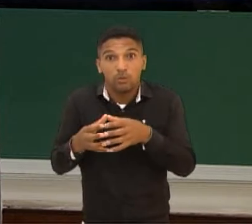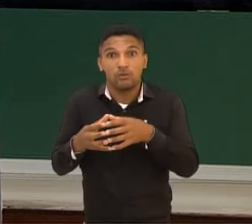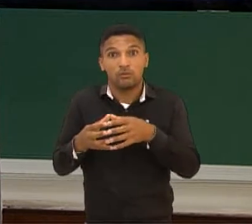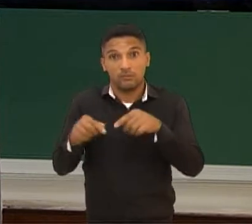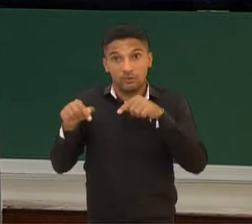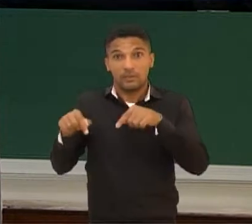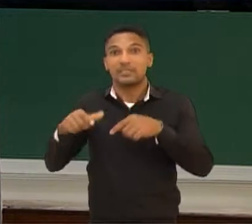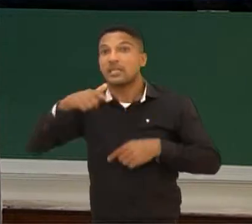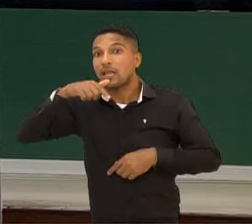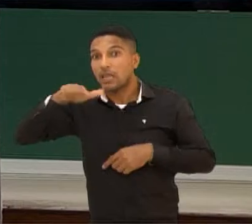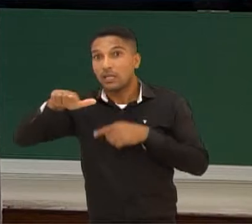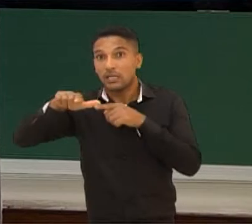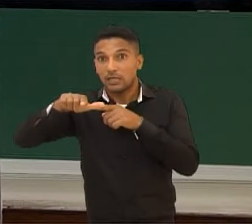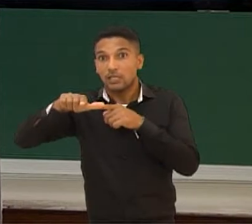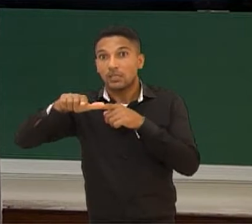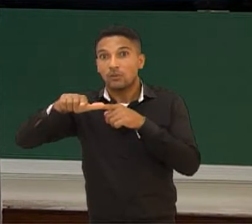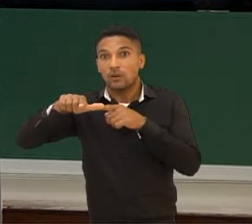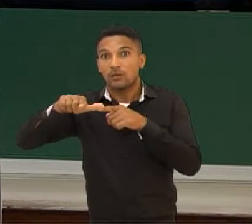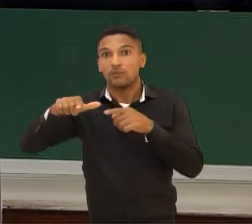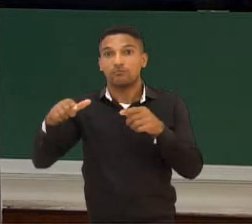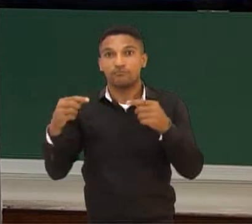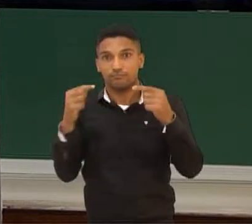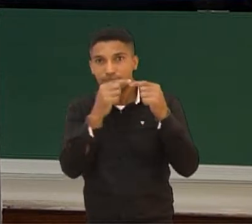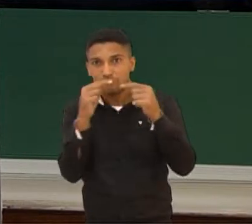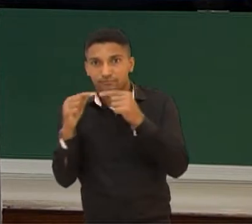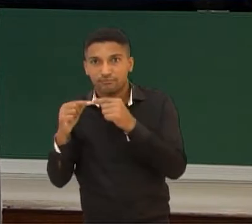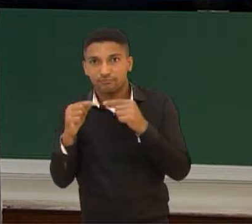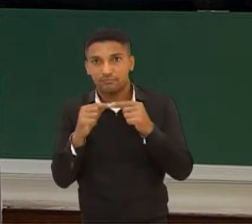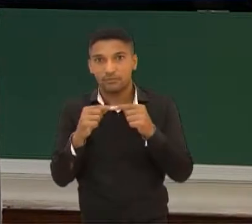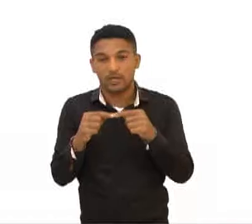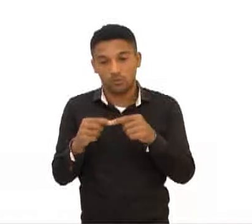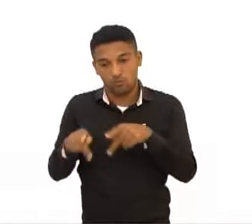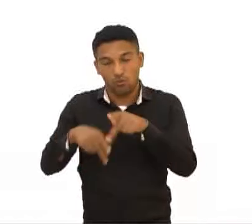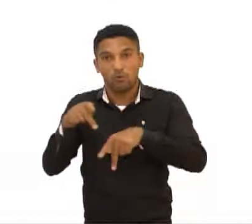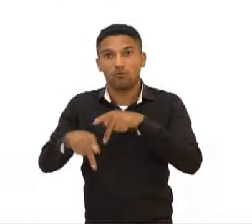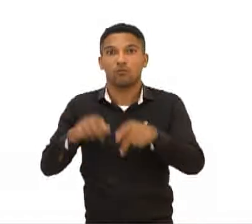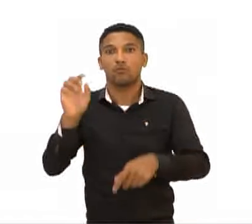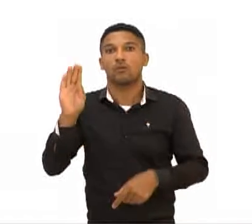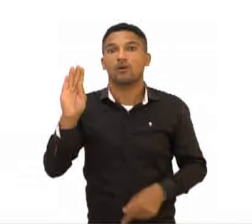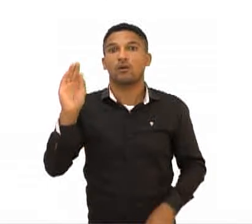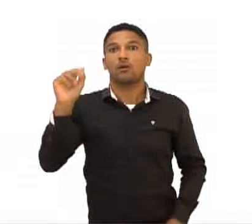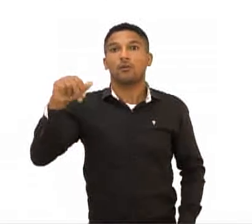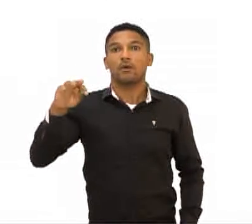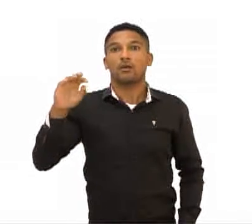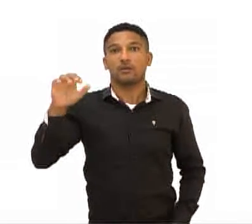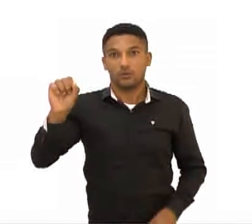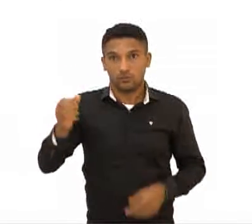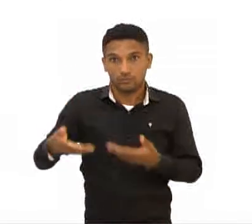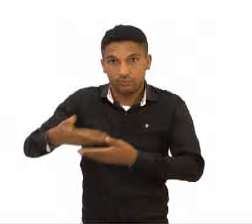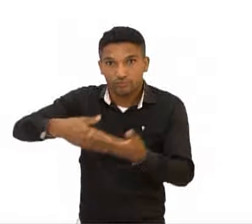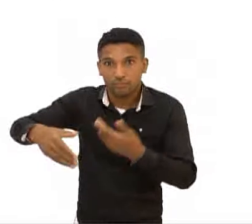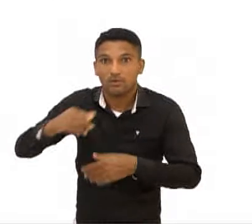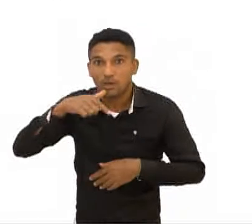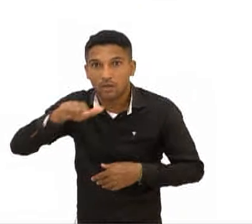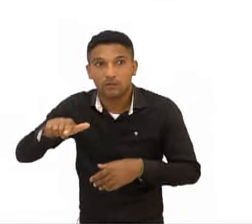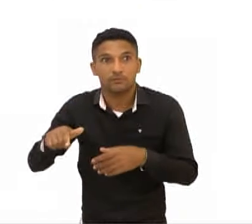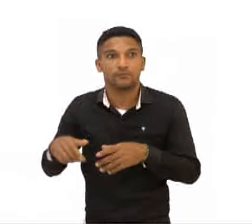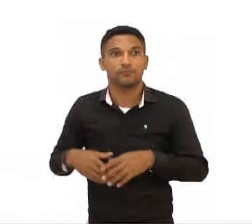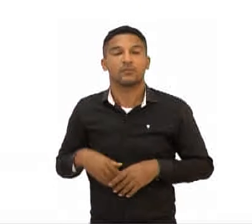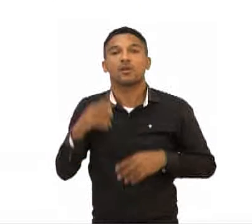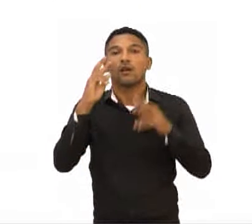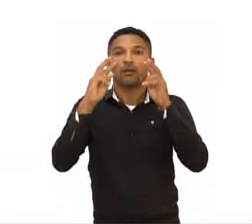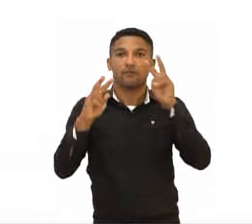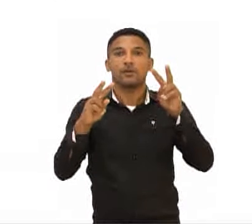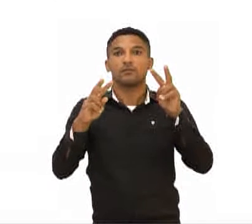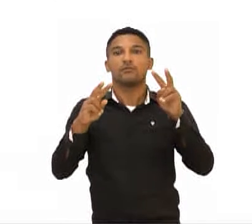uma língua, tinham uma linguagem comum, que eram denominados como bantos? Que a gente tem um mapa. Toda essa área marrom é